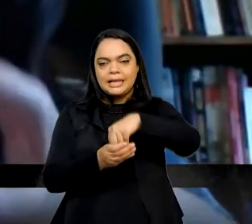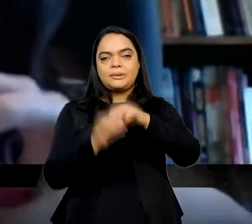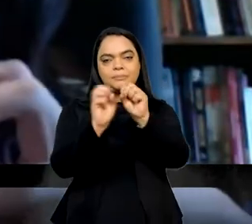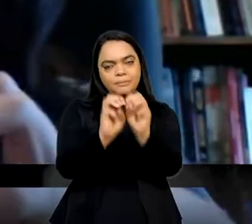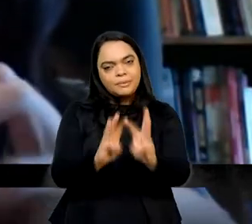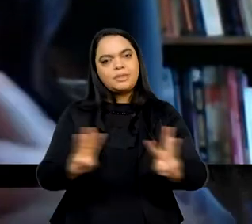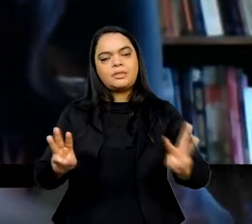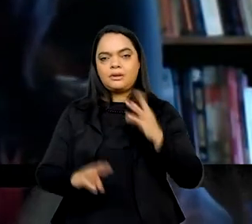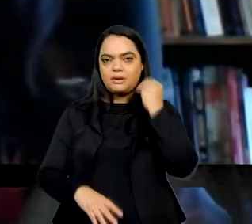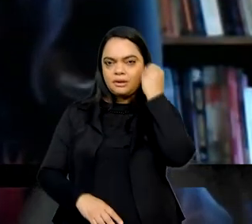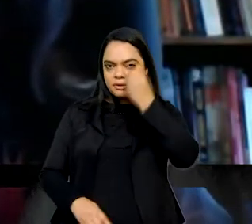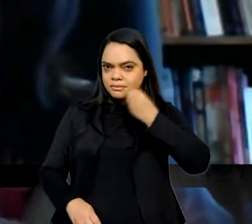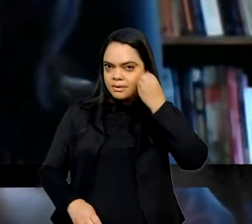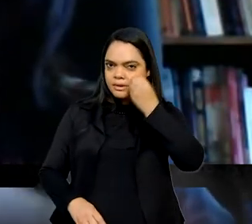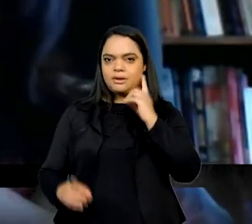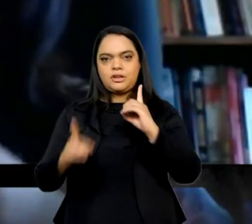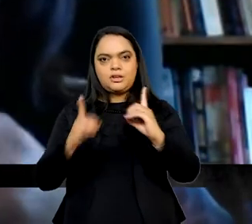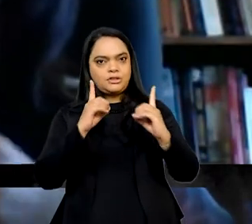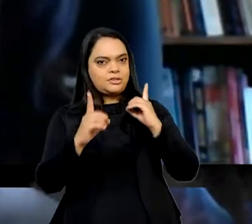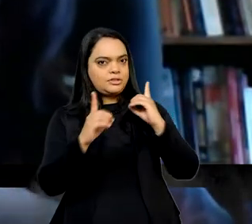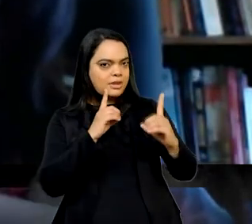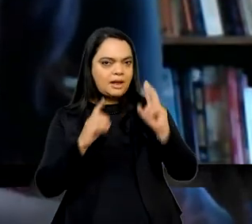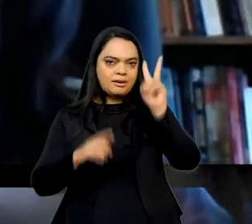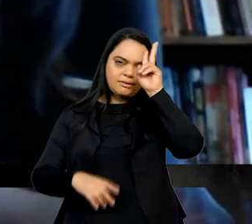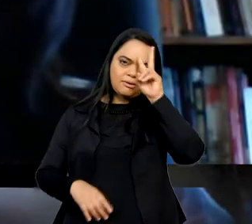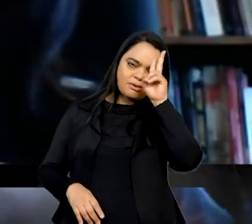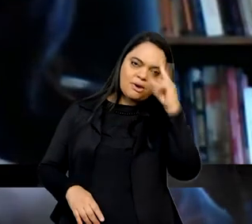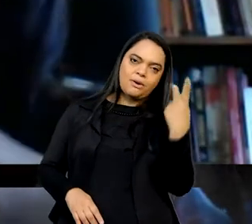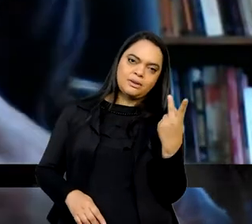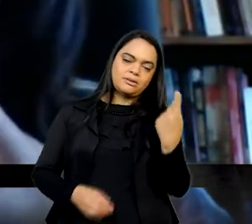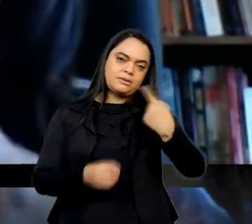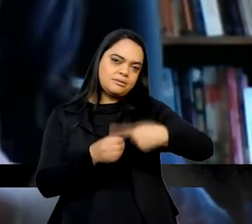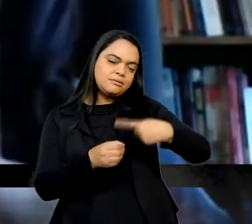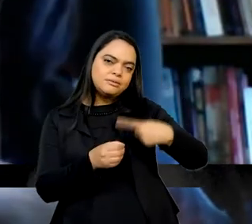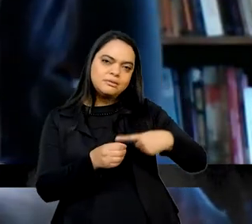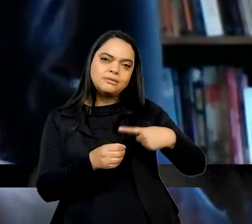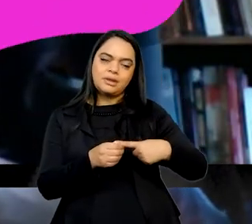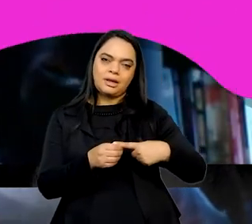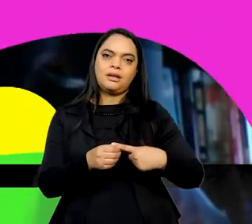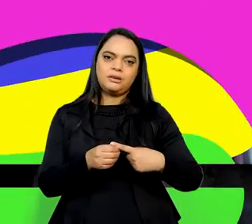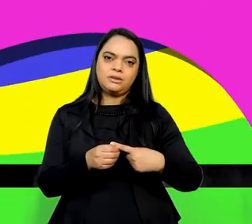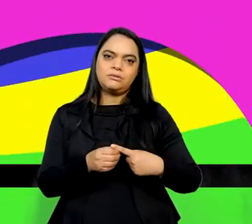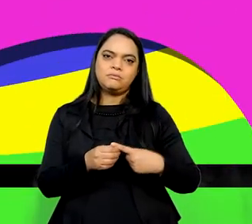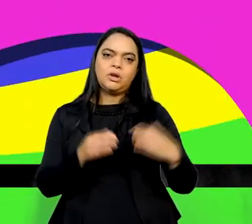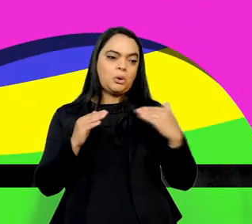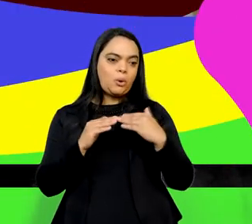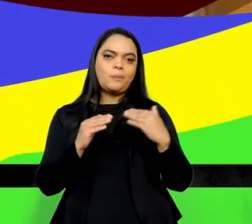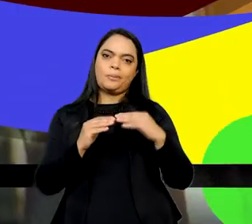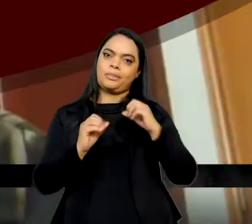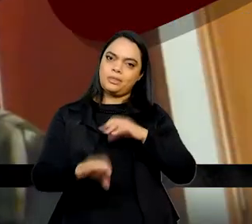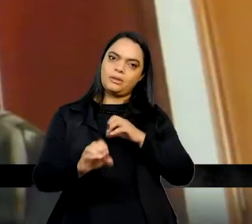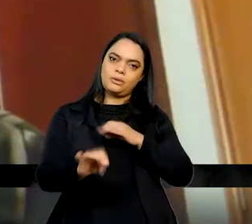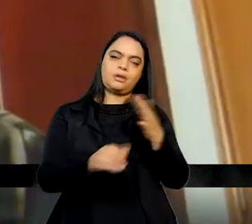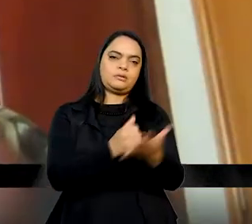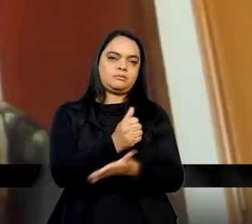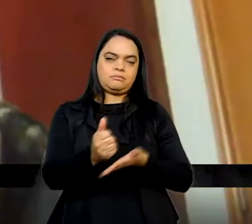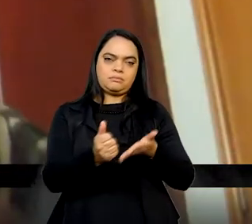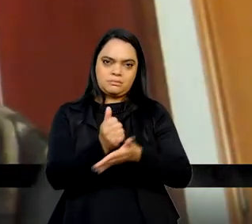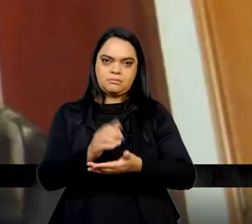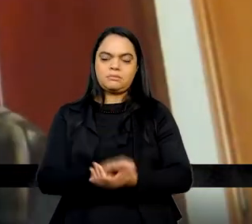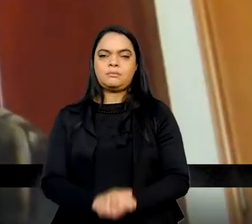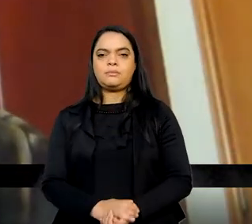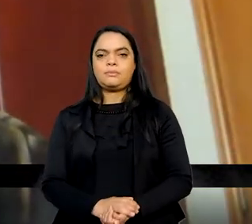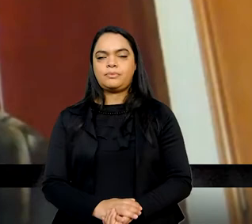Trazer esse diálogo com a história local, que faz muito sentido para a educação básica. O comentário